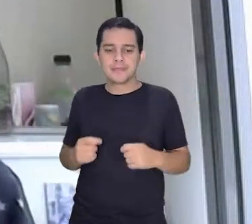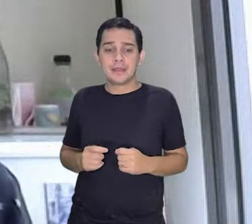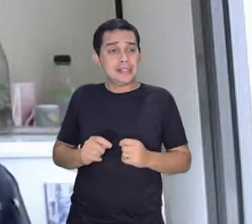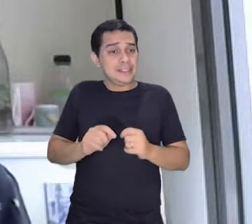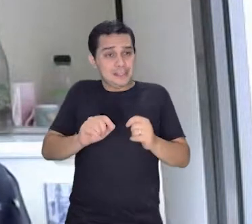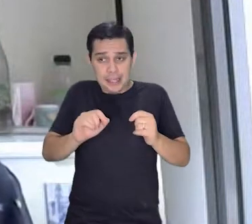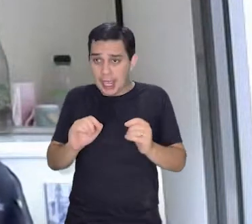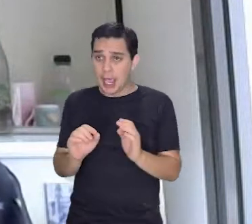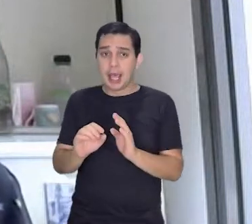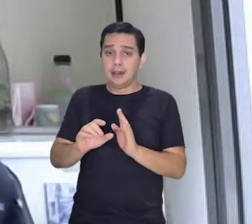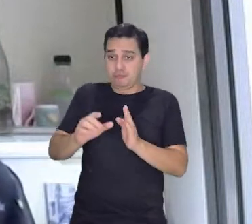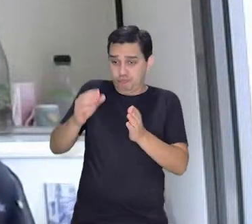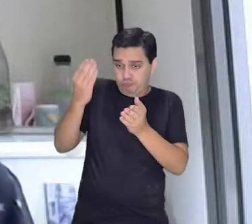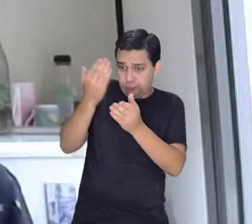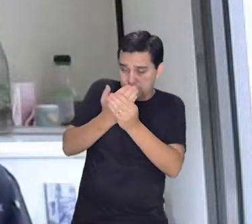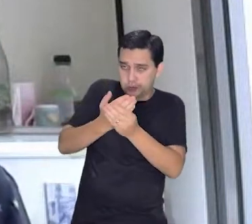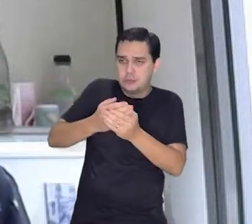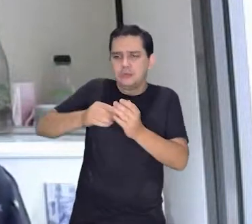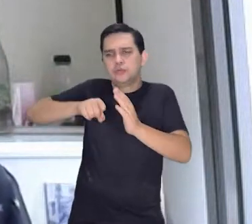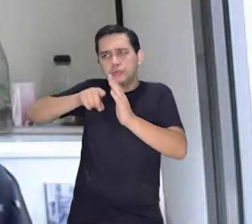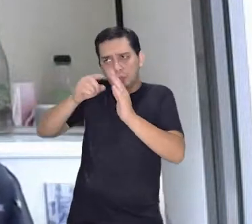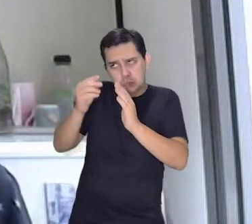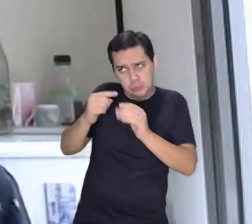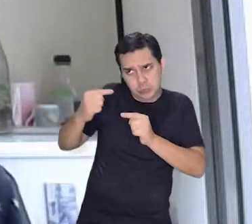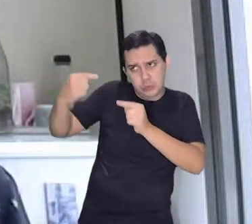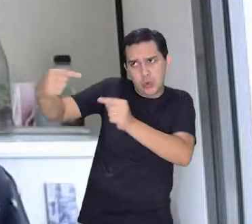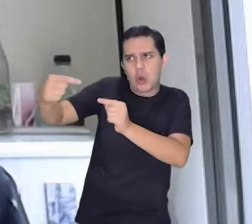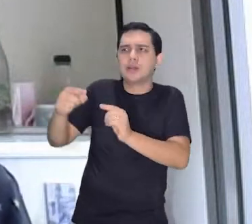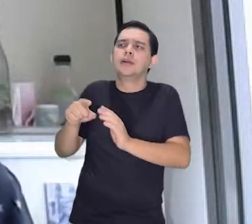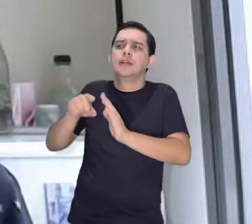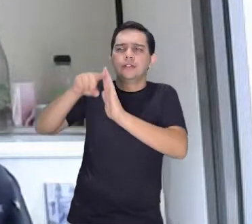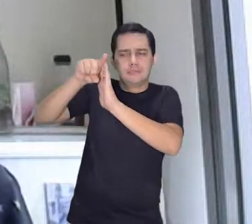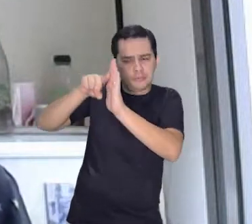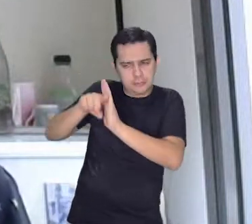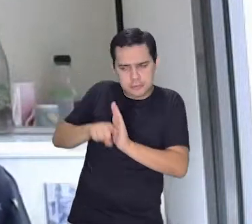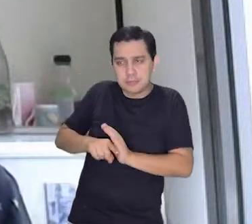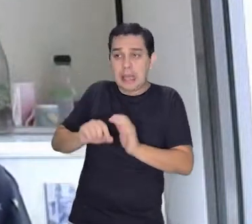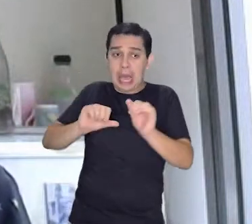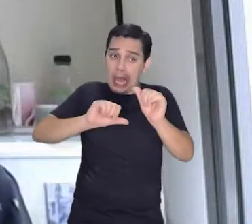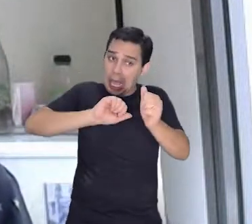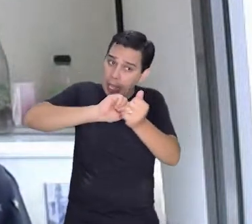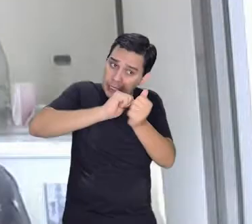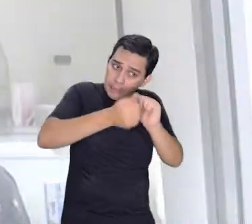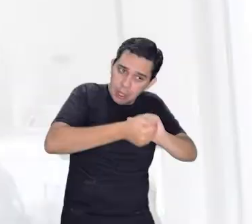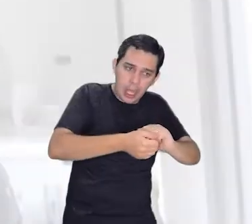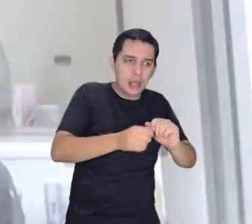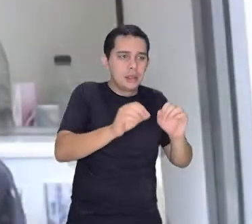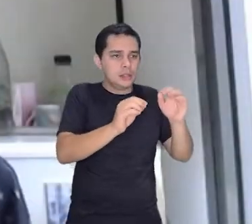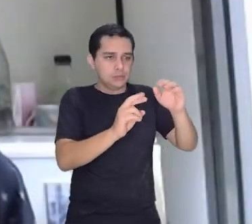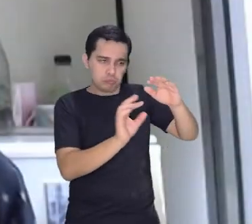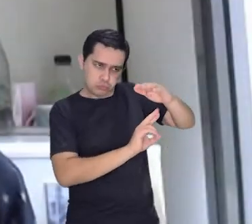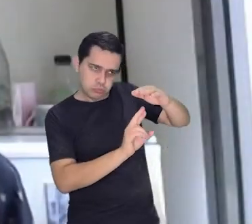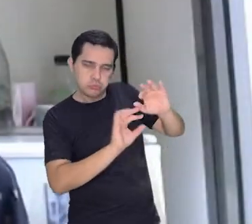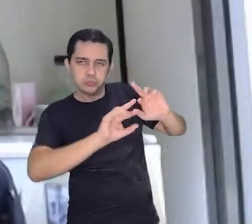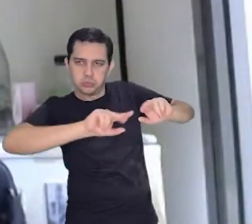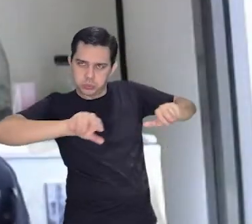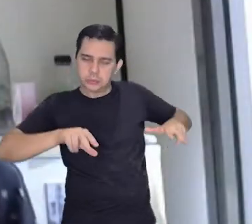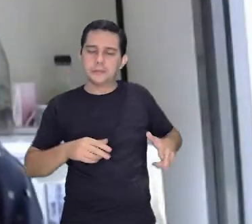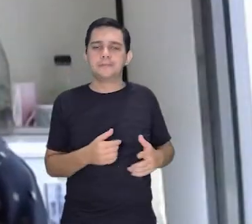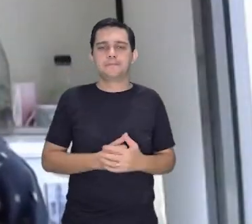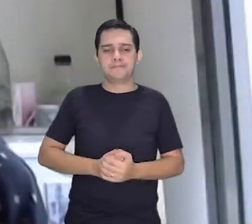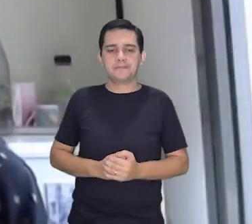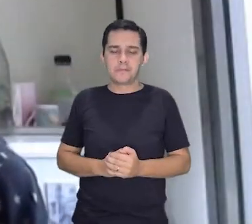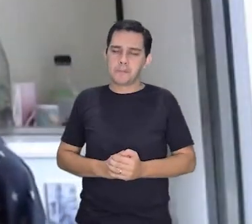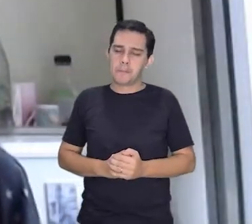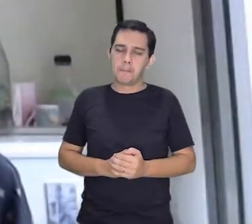apreciar liminarmente esse pedido, né, da adequação arquitetônica. O início, né, ela